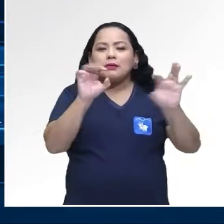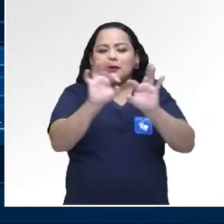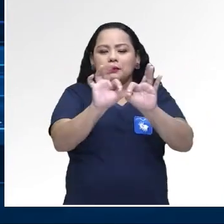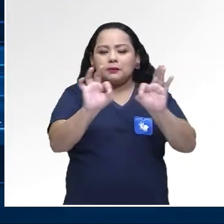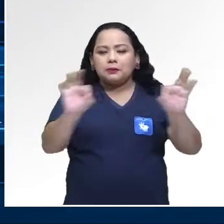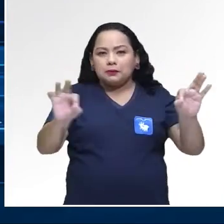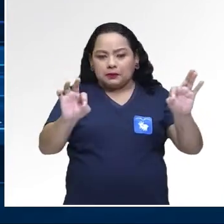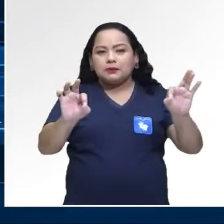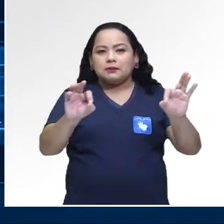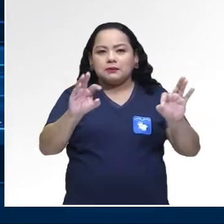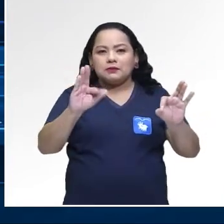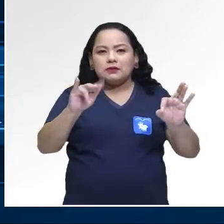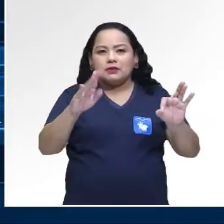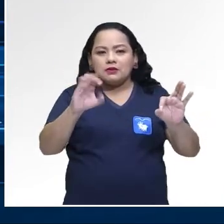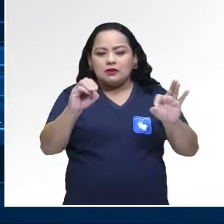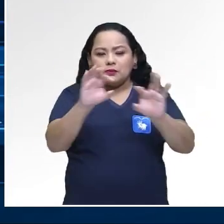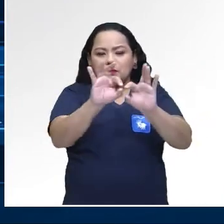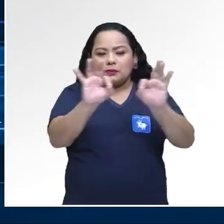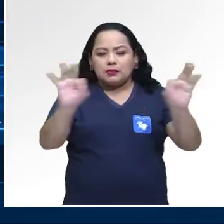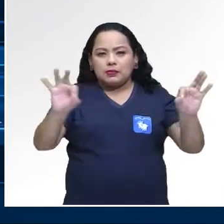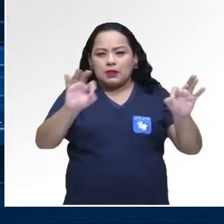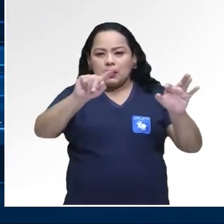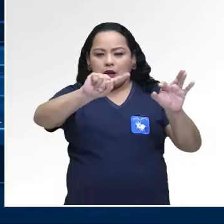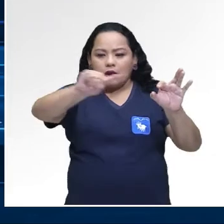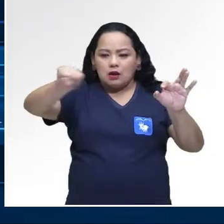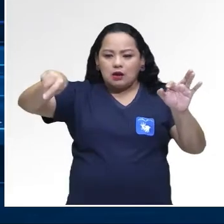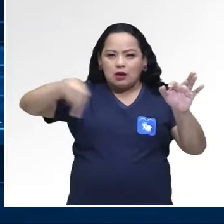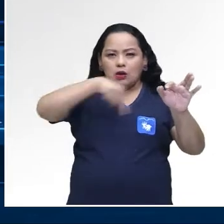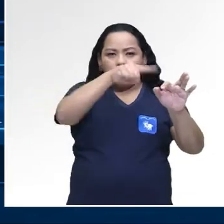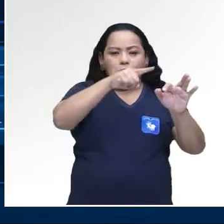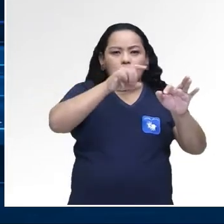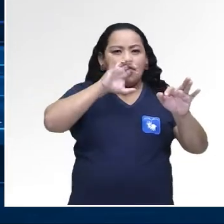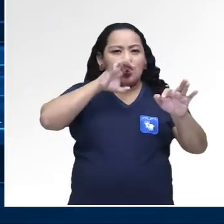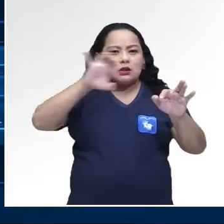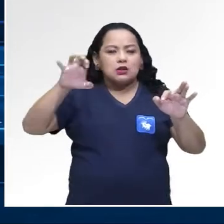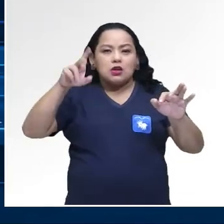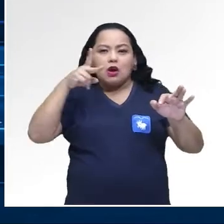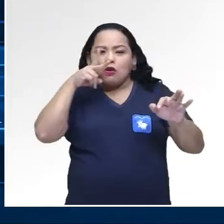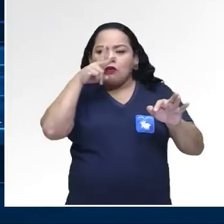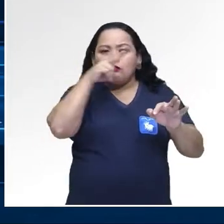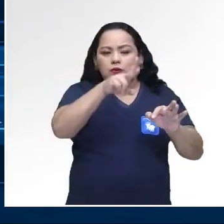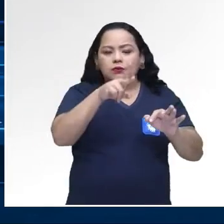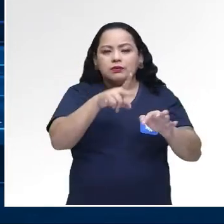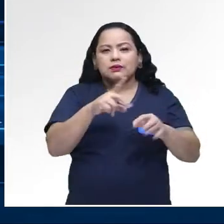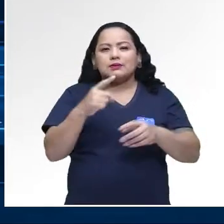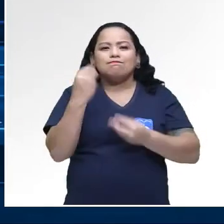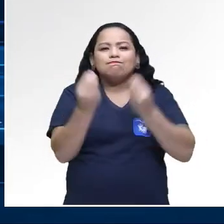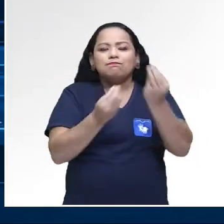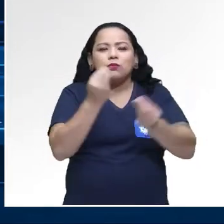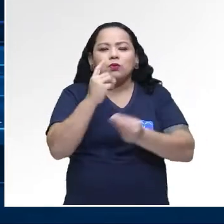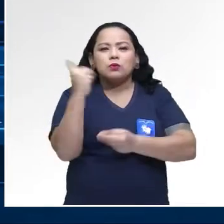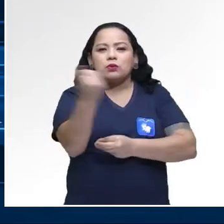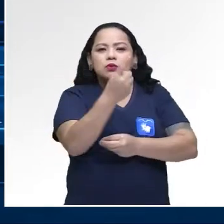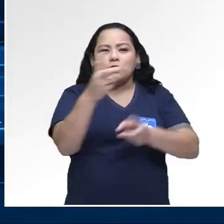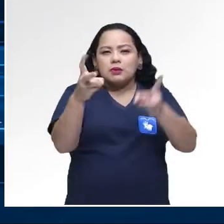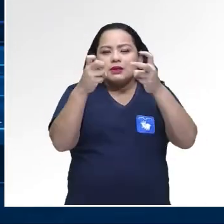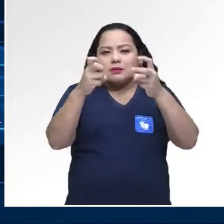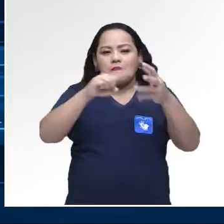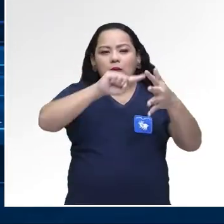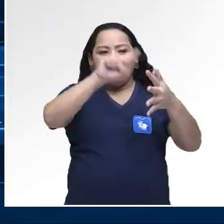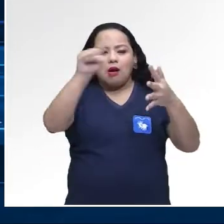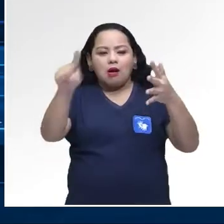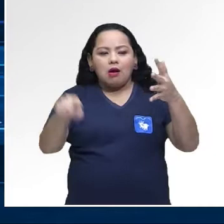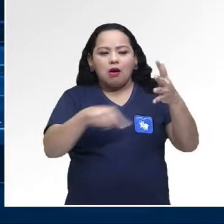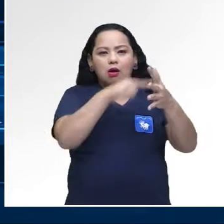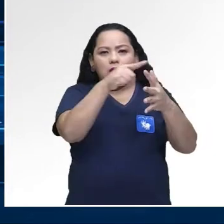um fio que vai conduzir essa carga elétrica, né? Então, como a gente observa, é um circuito fechado,